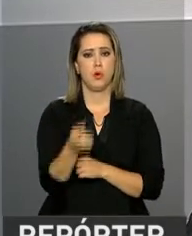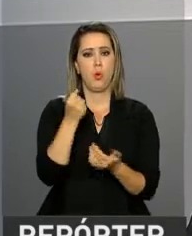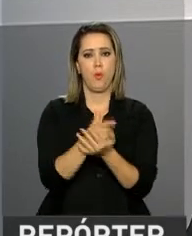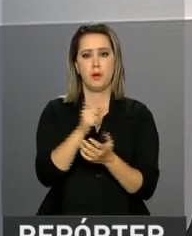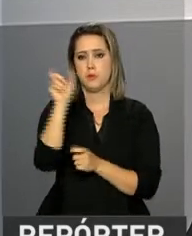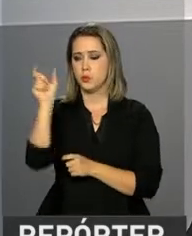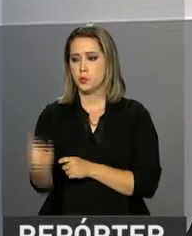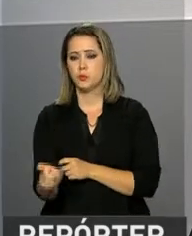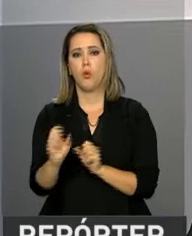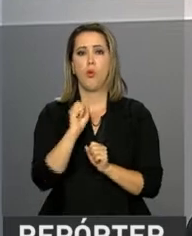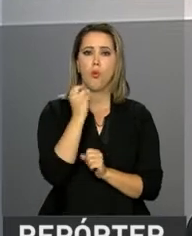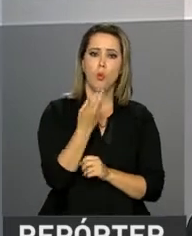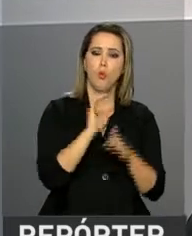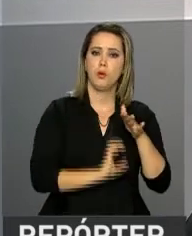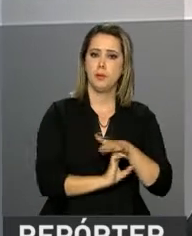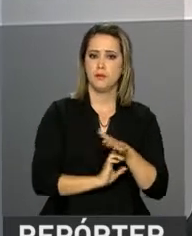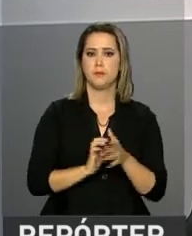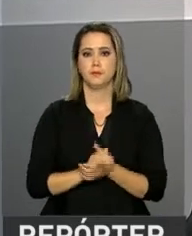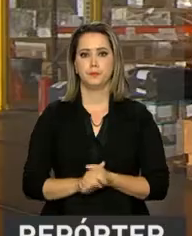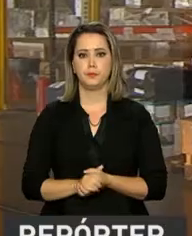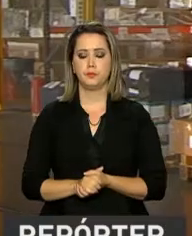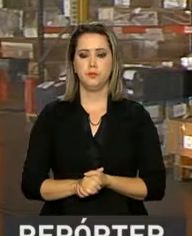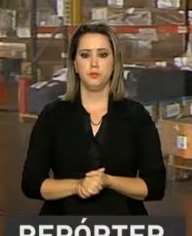ser arrematados por pessoas físicas e jurídicas.